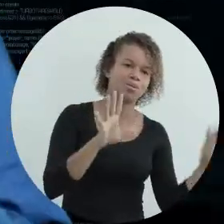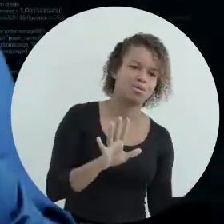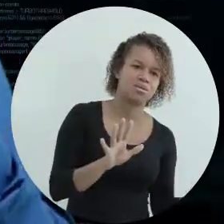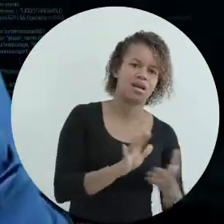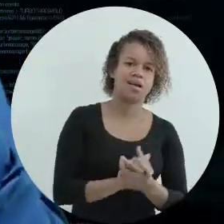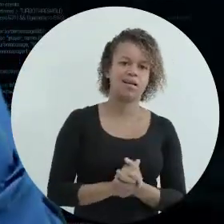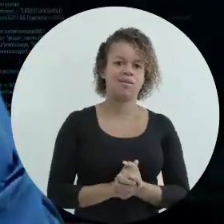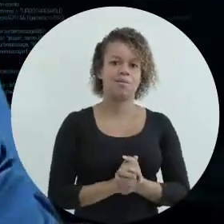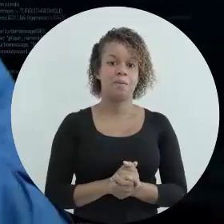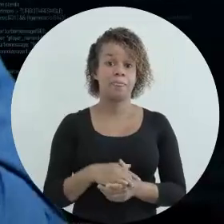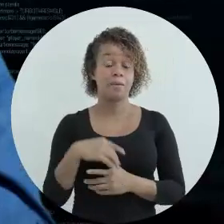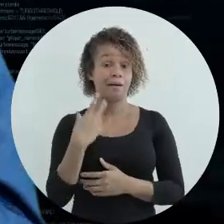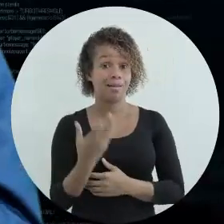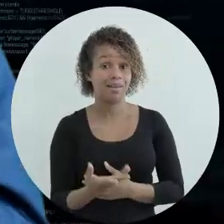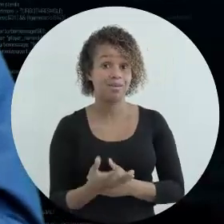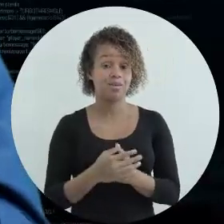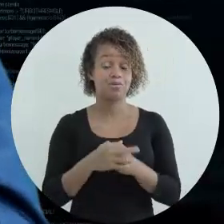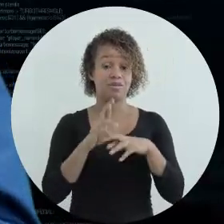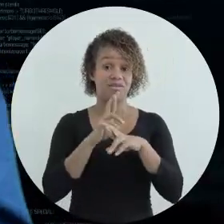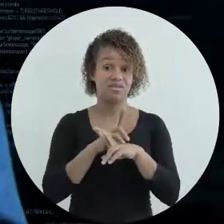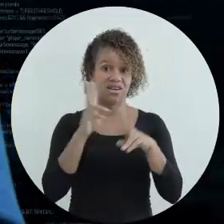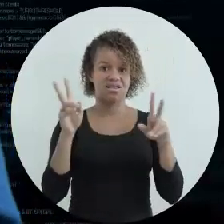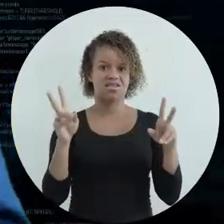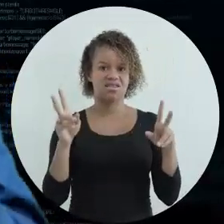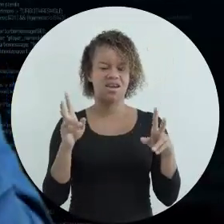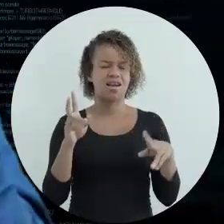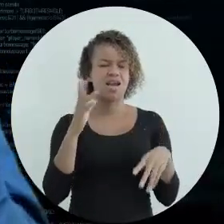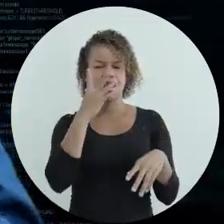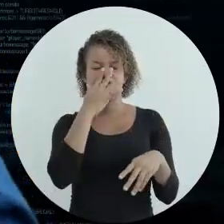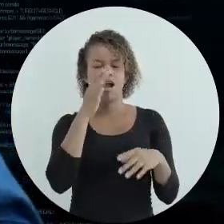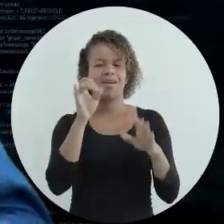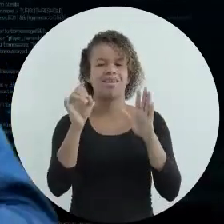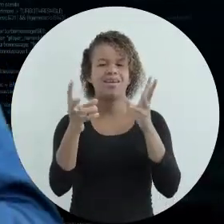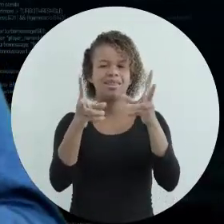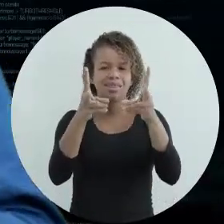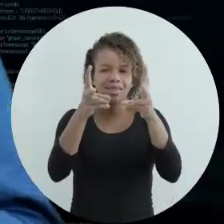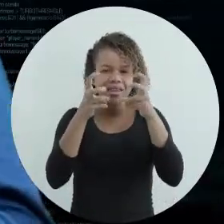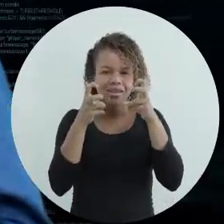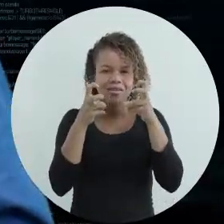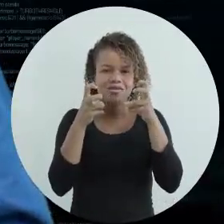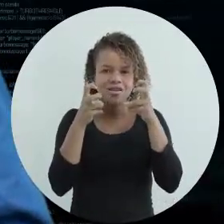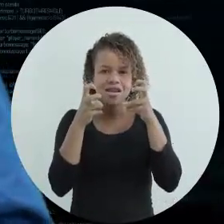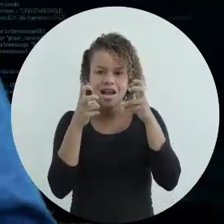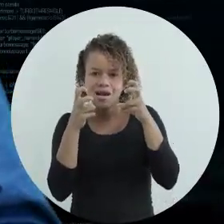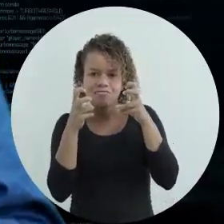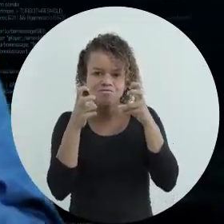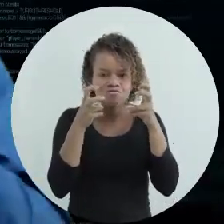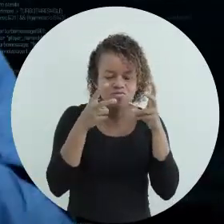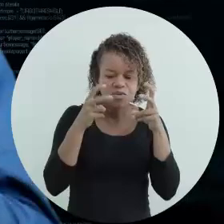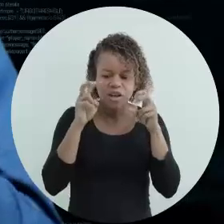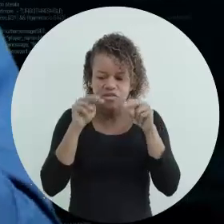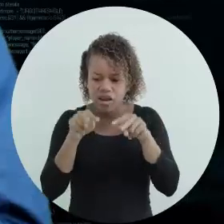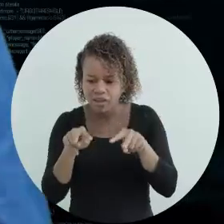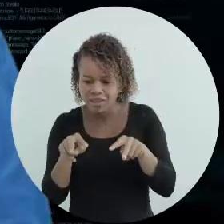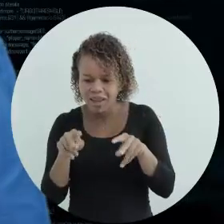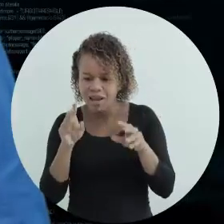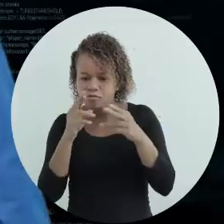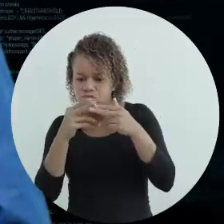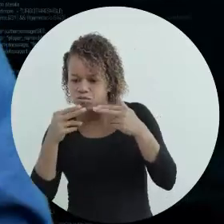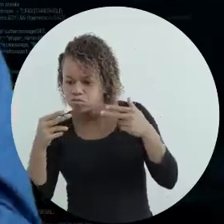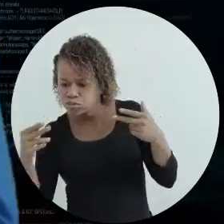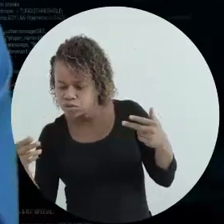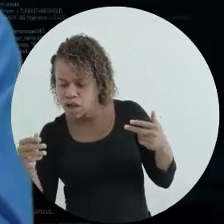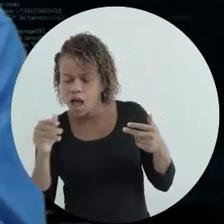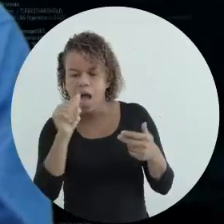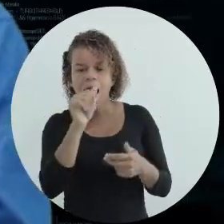de diferenciar, ele vai identificar, ele vai possuir atributos que